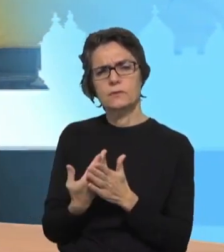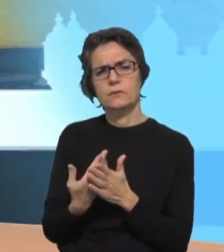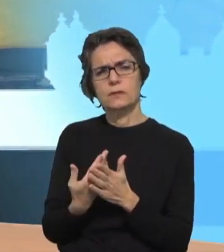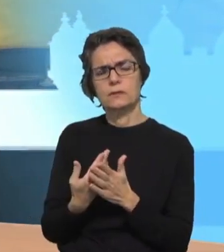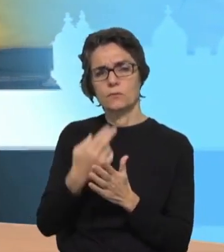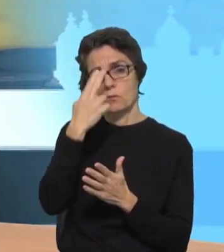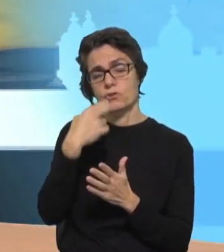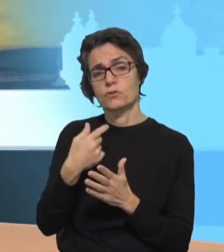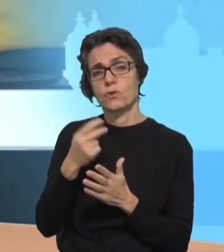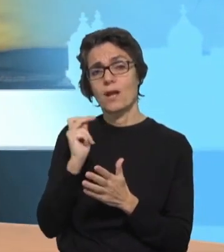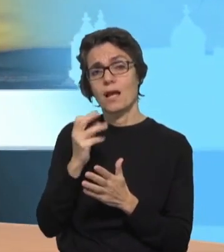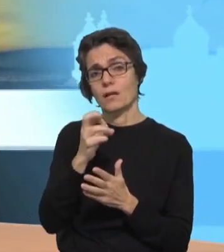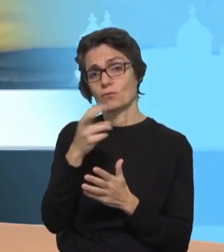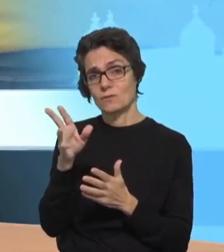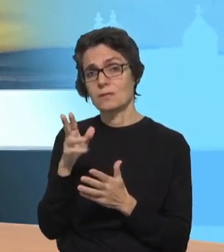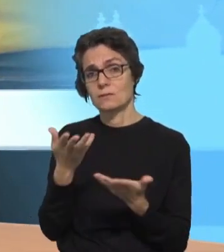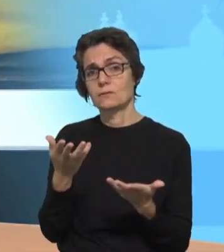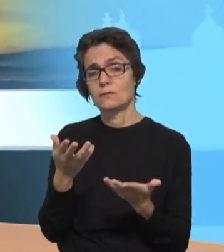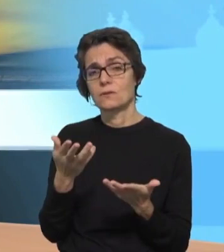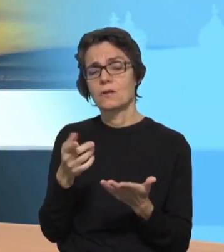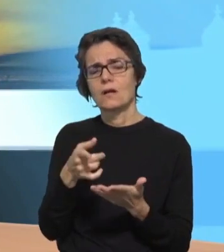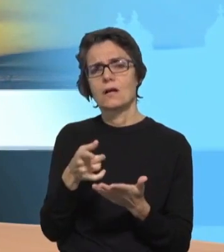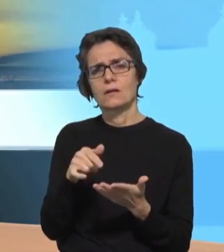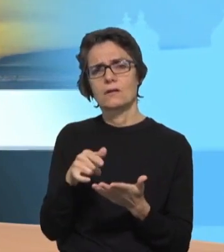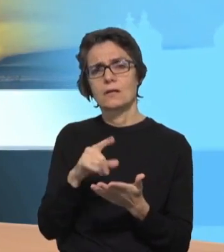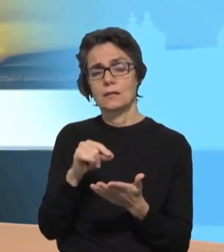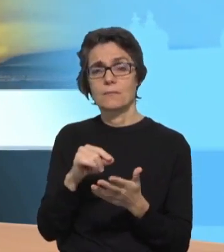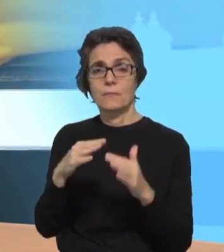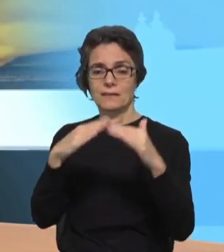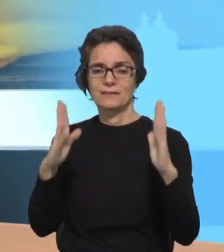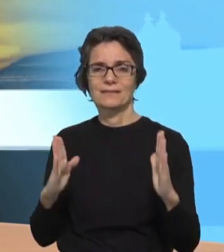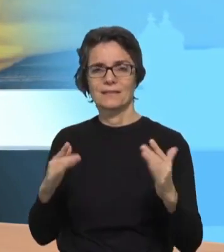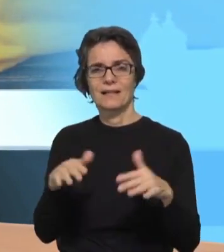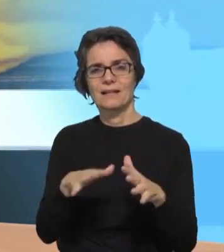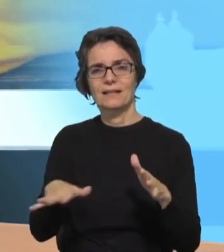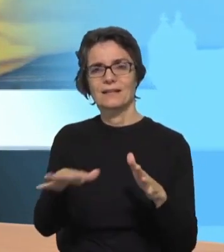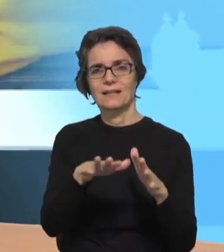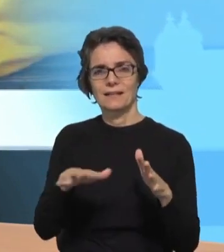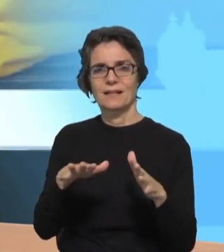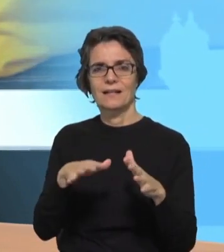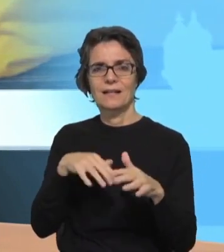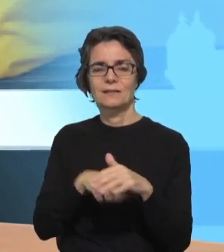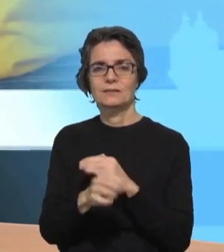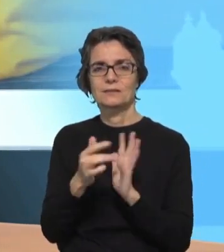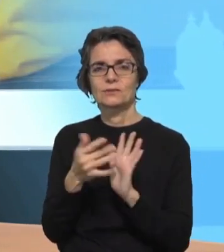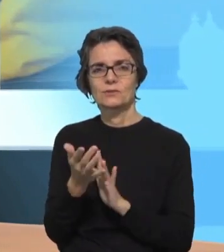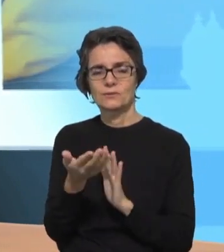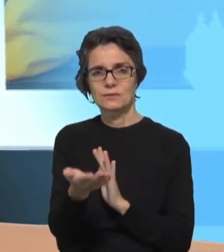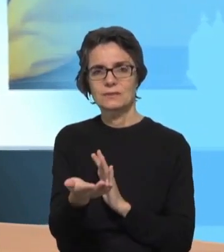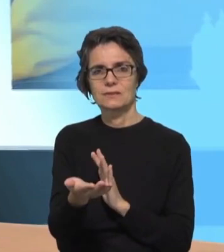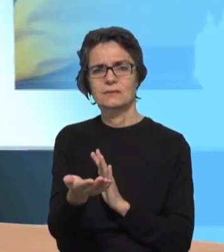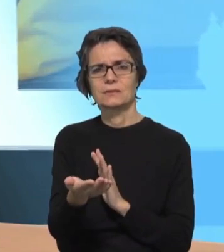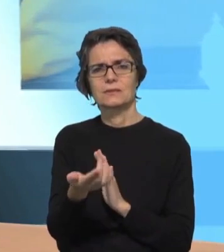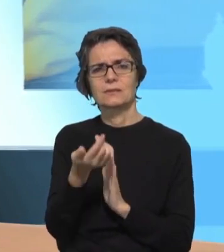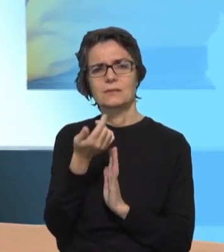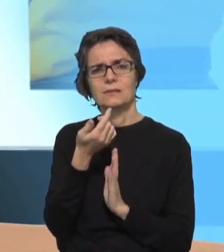anos do franciscanismo, desde logo este ano também em torno do presépio, dessa experiência de Grécio, não é? O que é que estamos a recordar